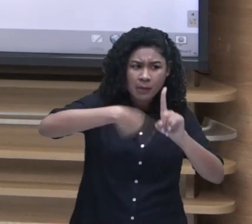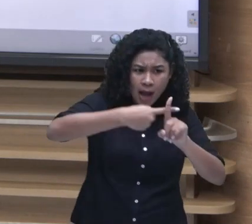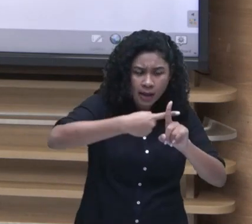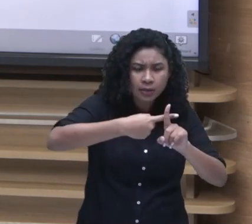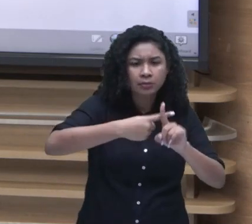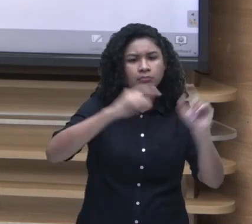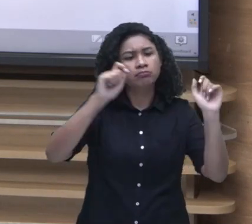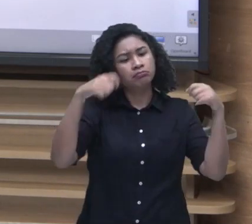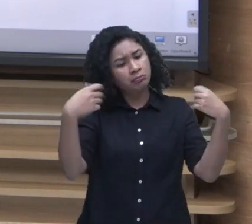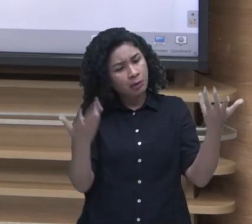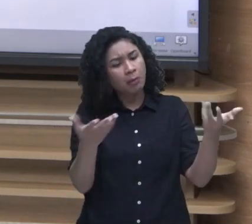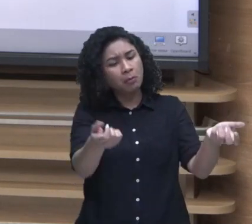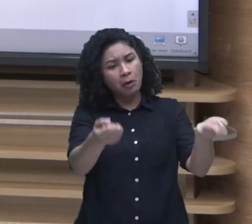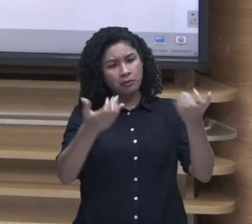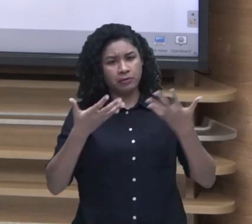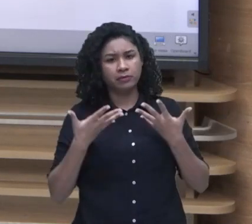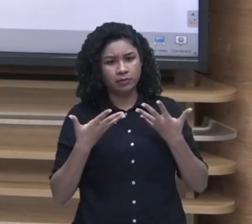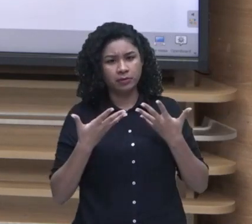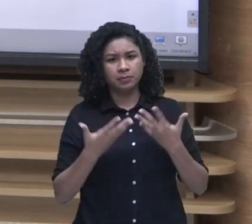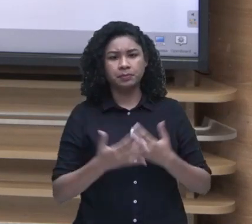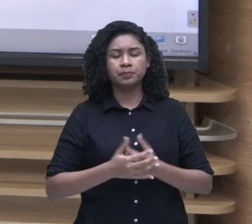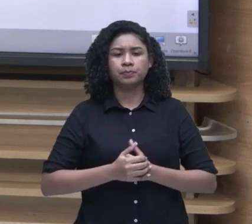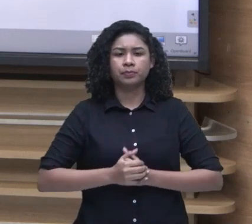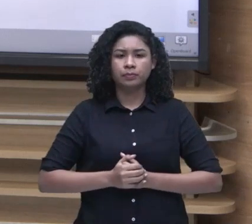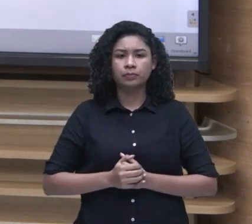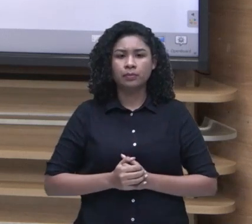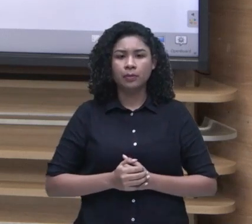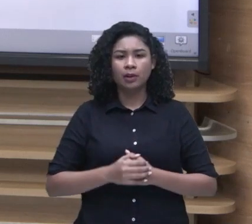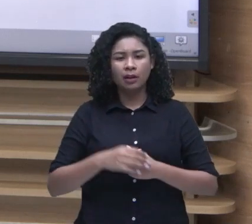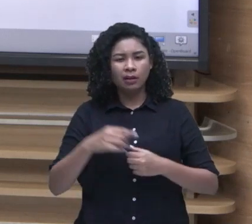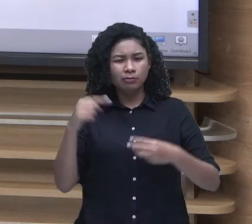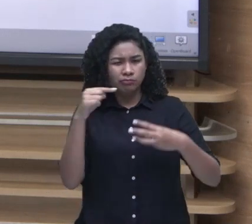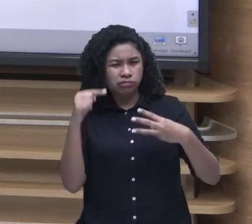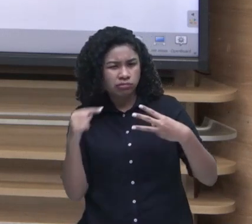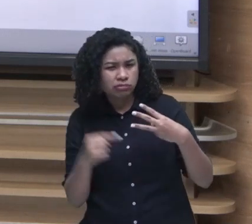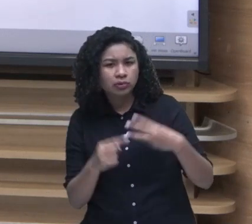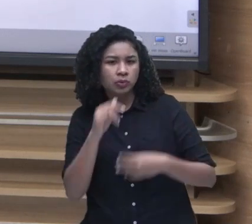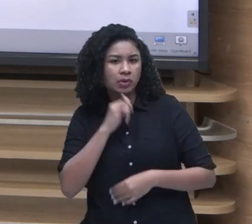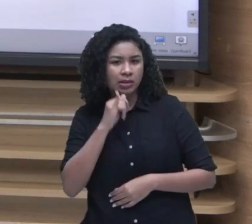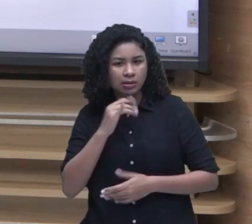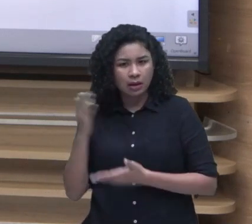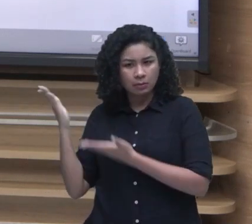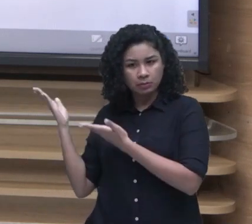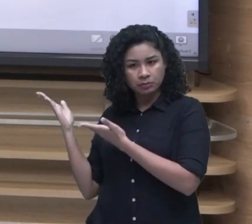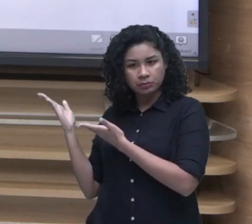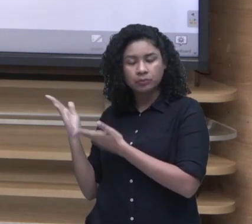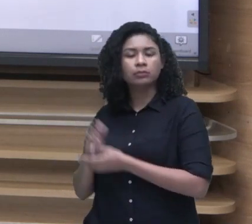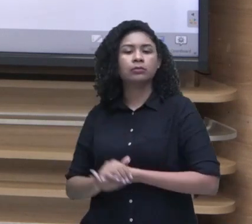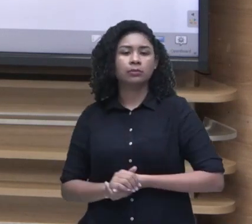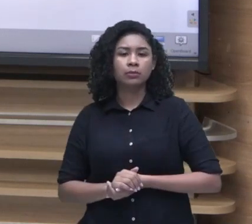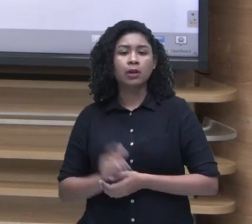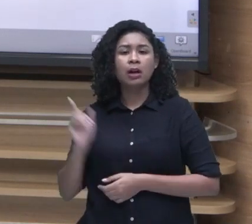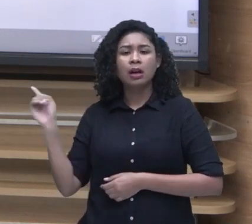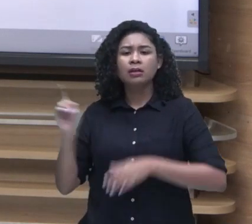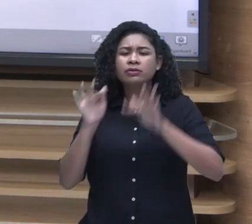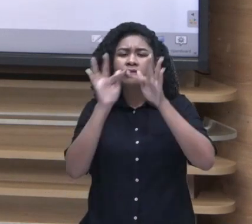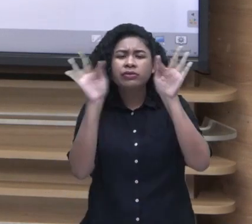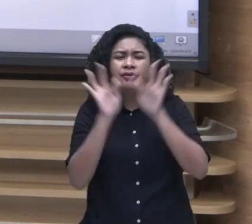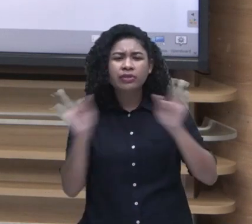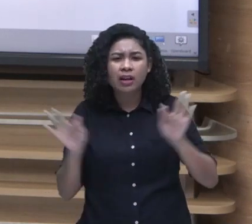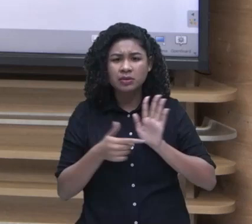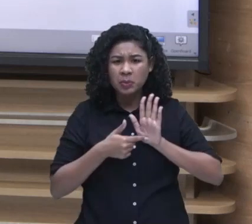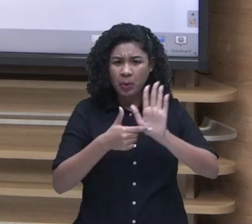na primeira, segunda e terceira, né, frases, que nós não temos um fato certo. Veja